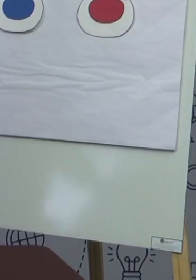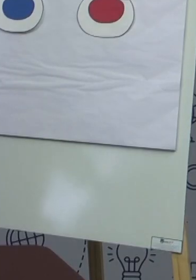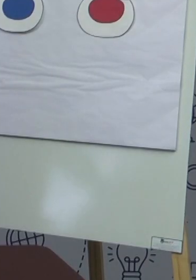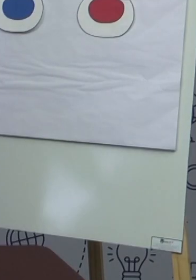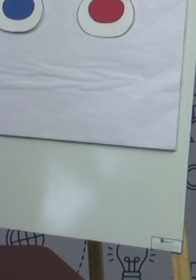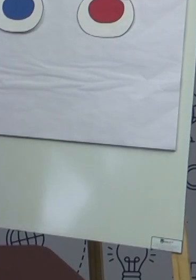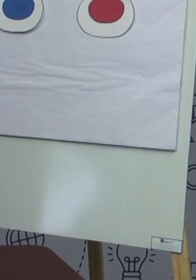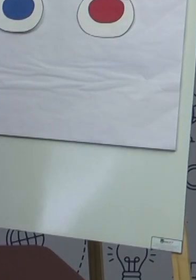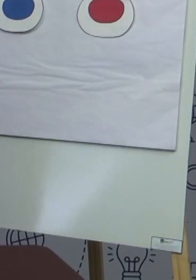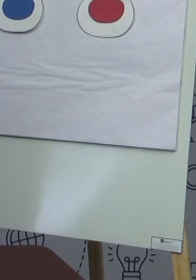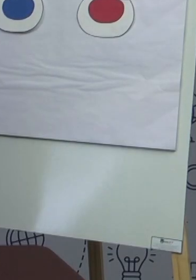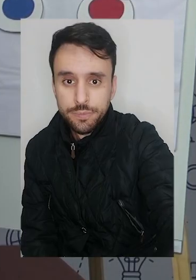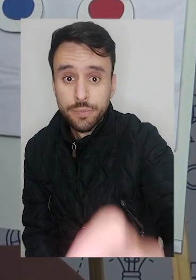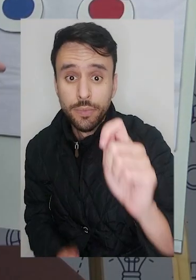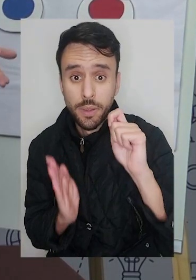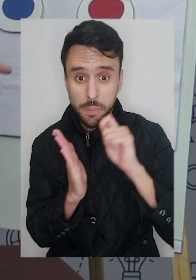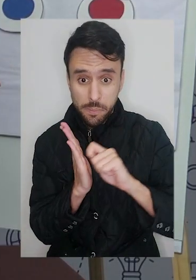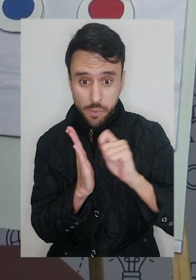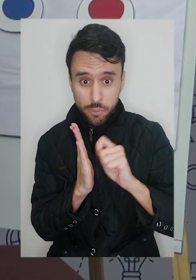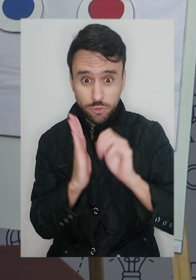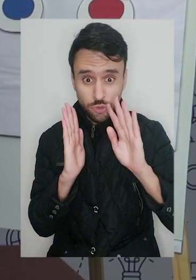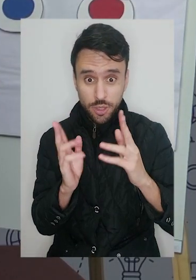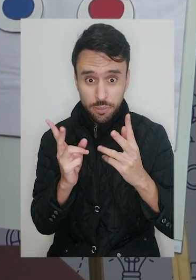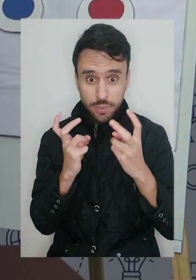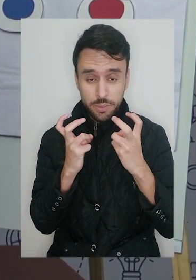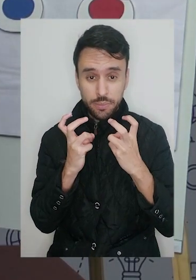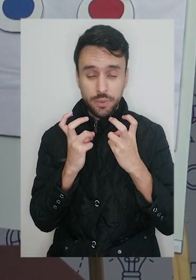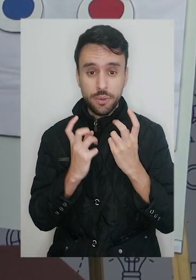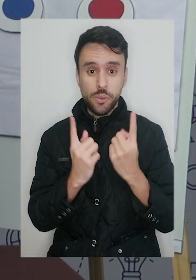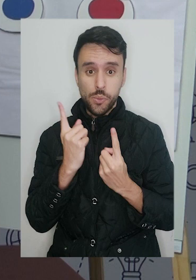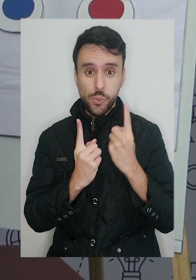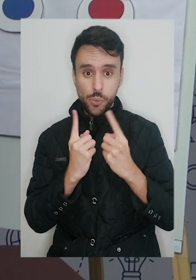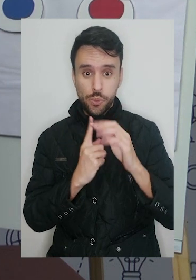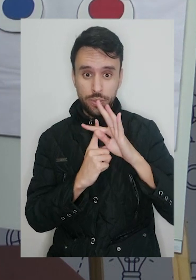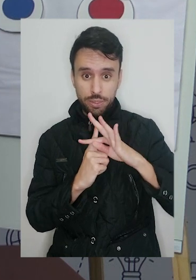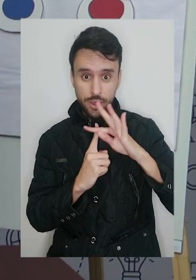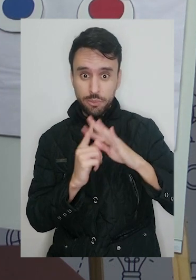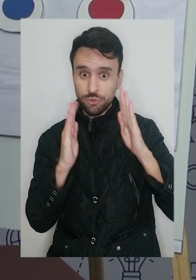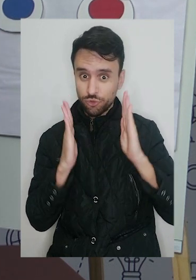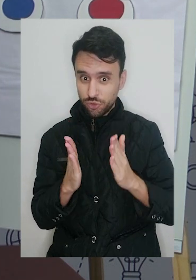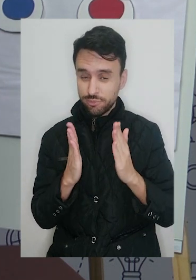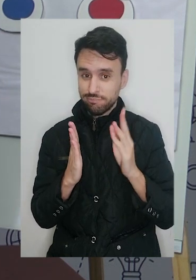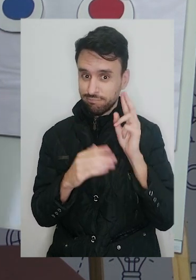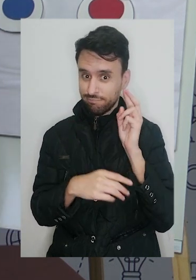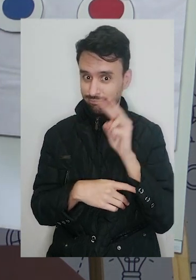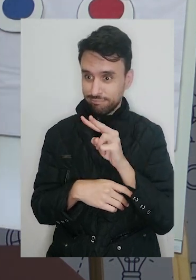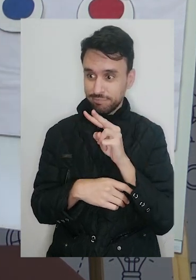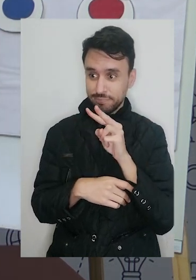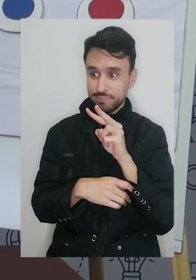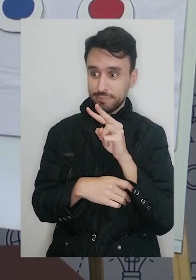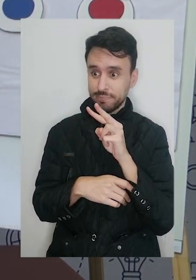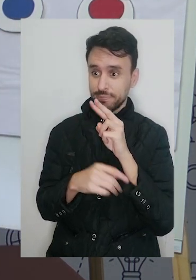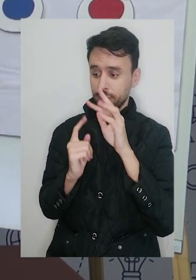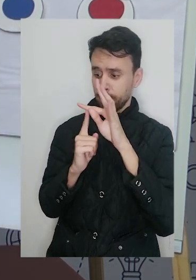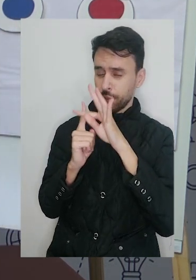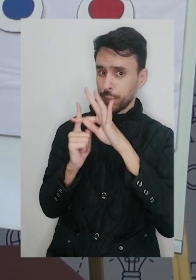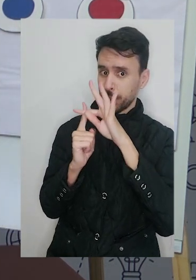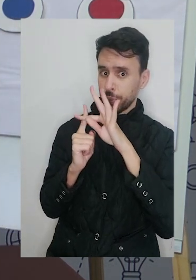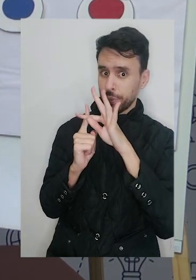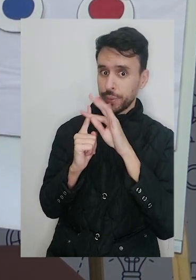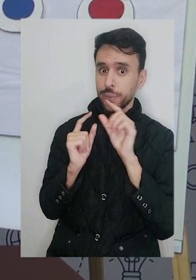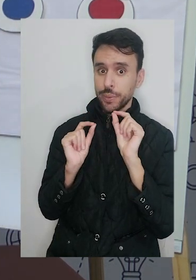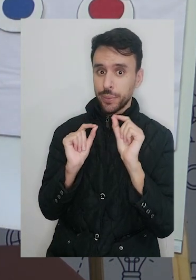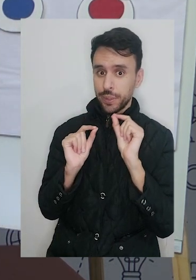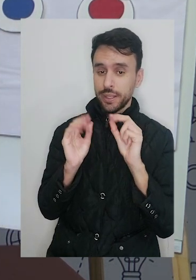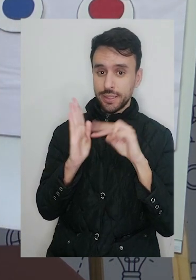fez o registro conseguiu descobrir qual é a temperatura, essa temperatura a gente já viu, né? Olhando o termômetro,